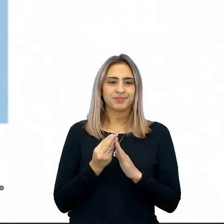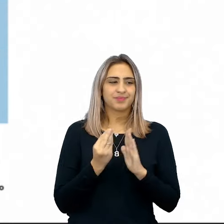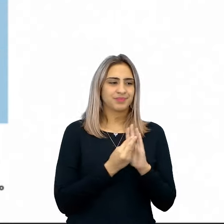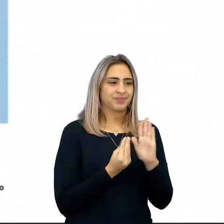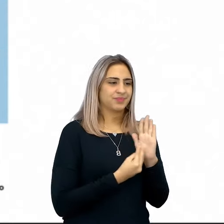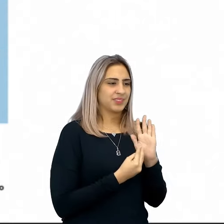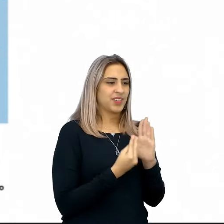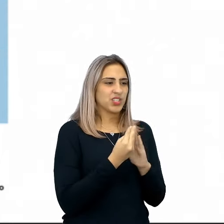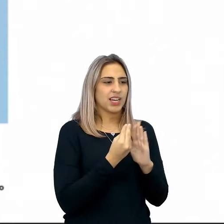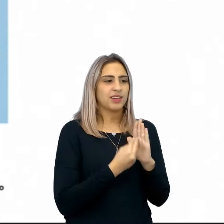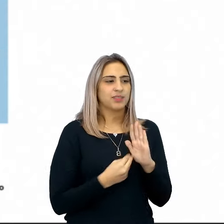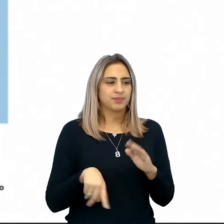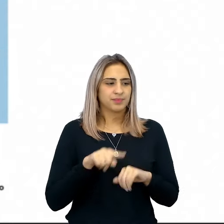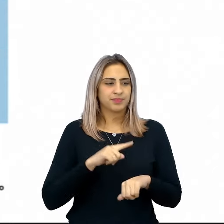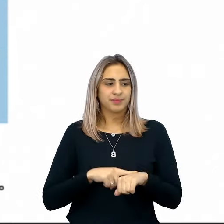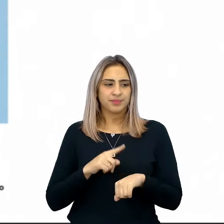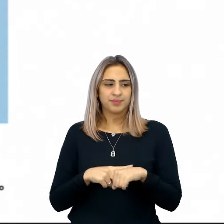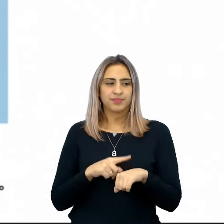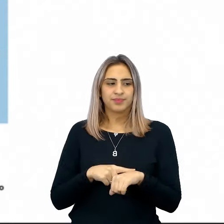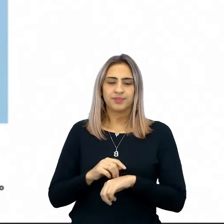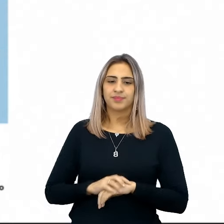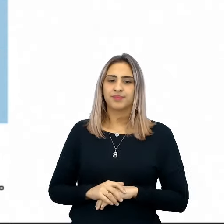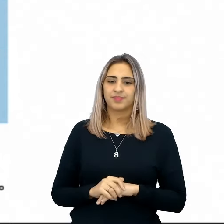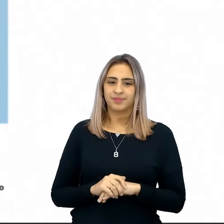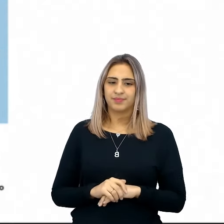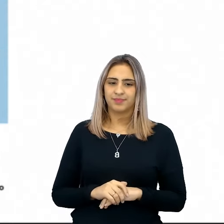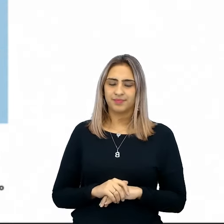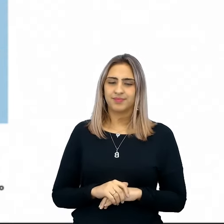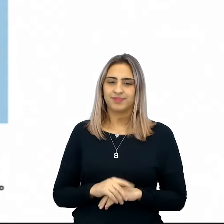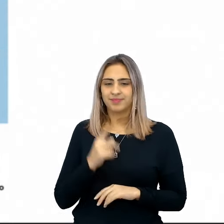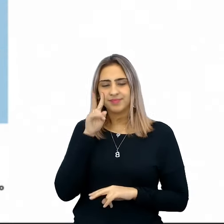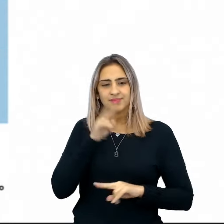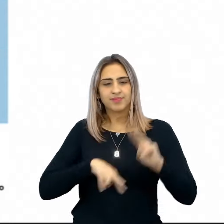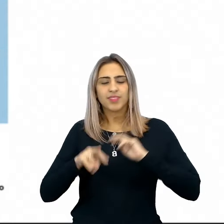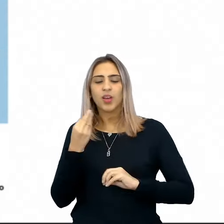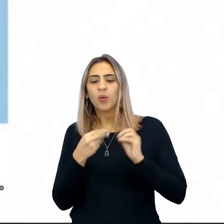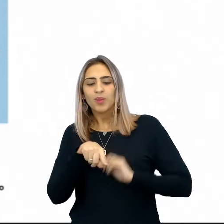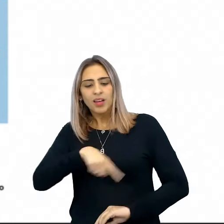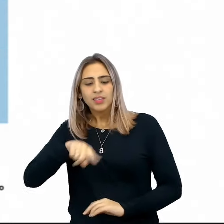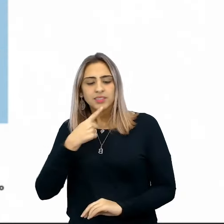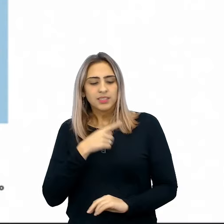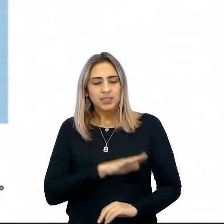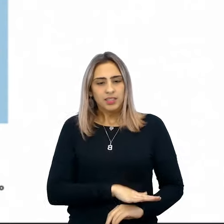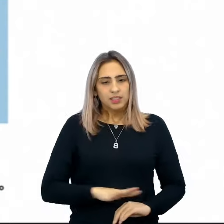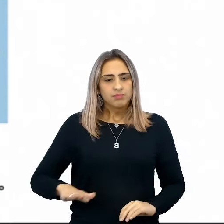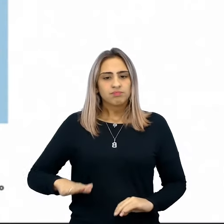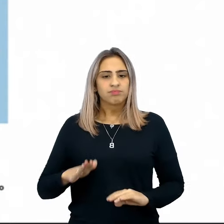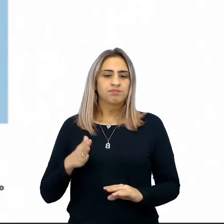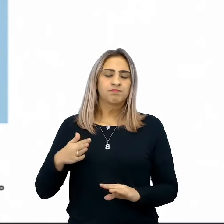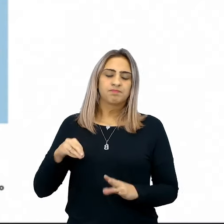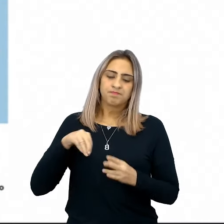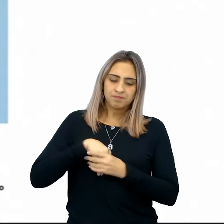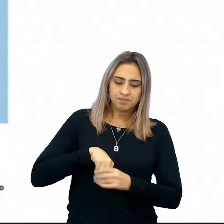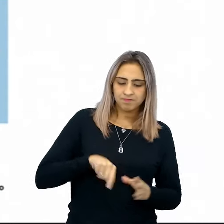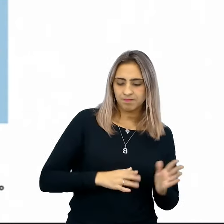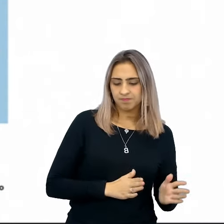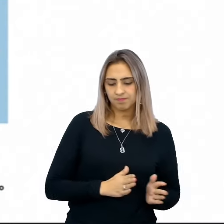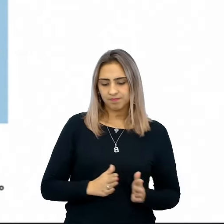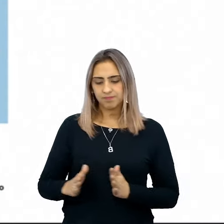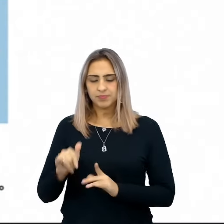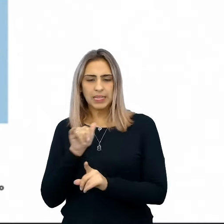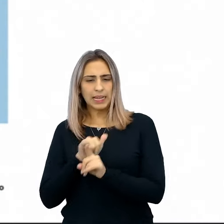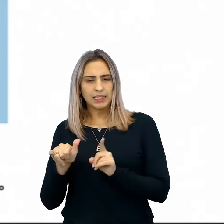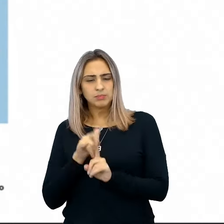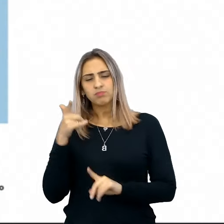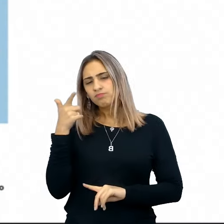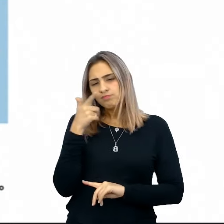vocês é esse movimento de análise, tá? De observar como que as crianças estão e, a partir daí, pensar em estratégias